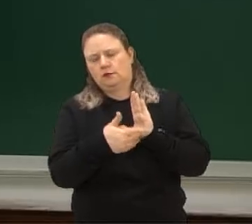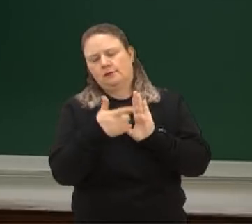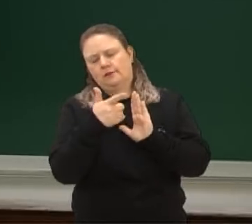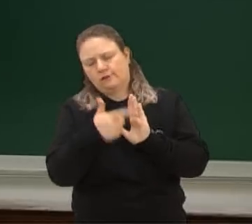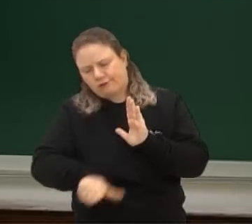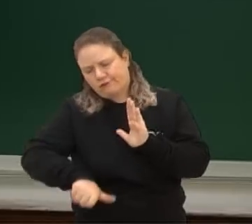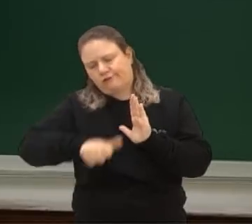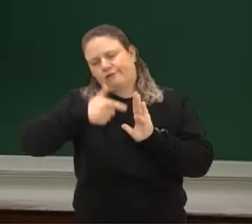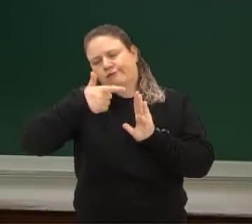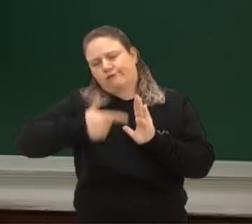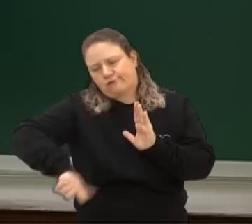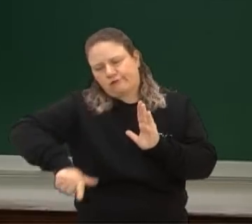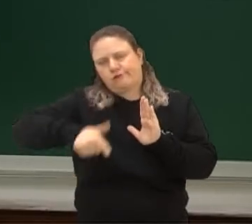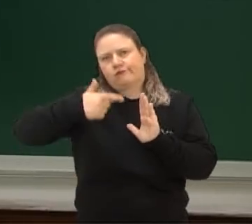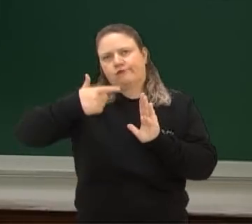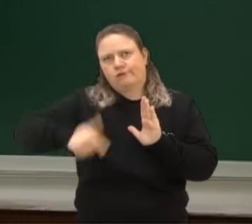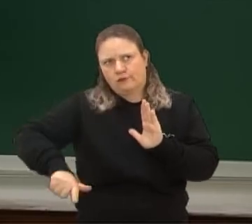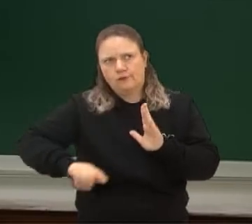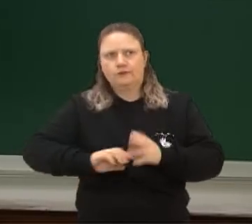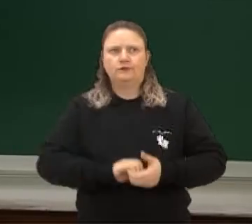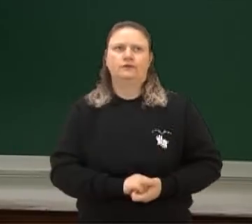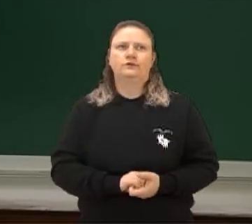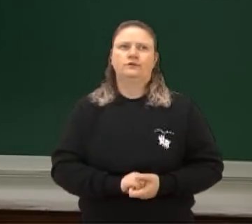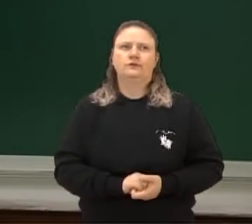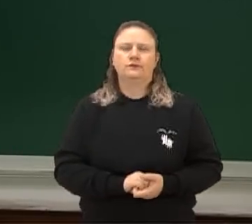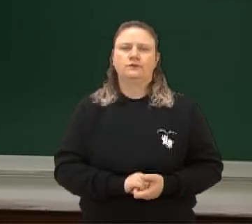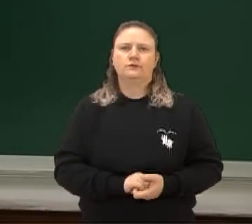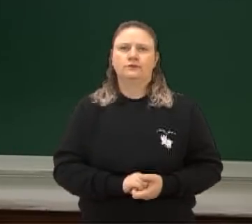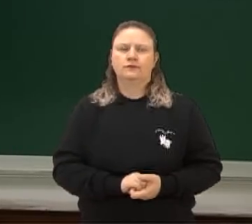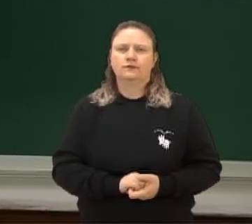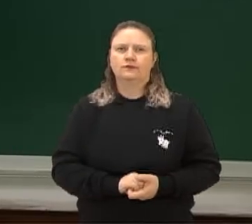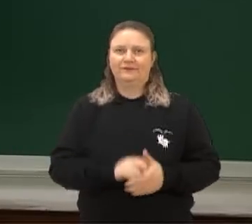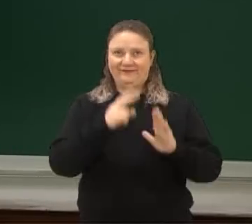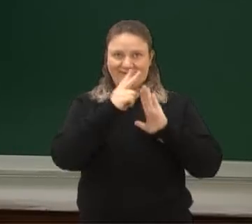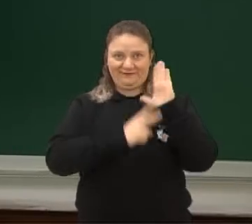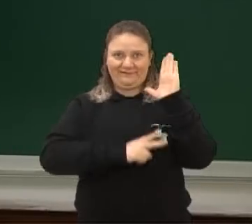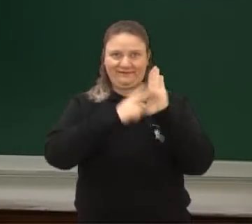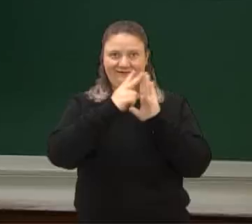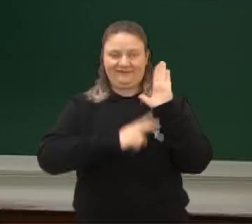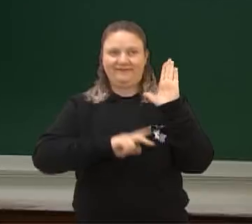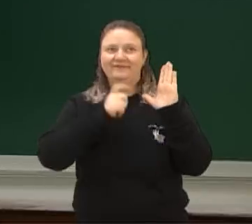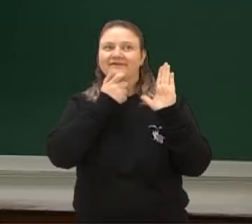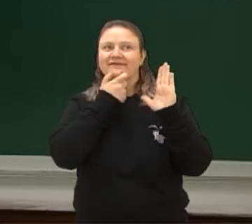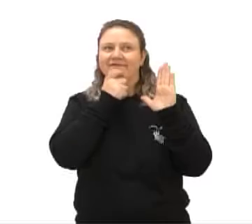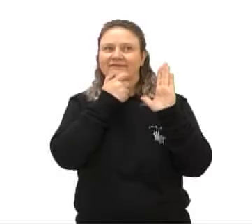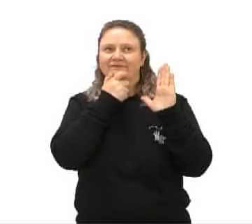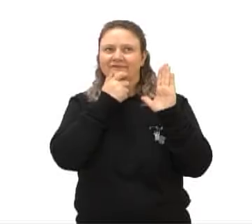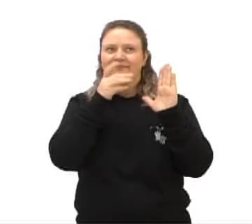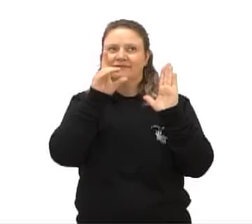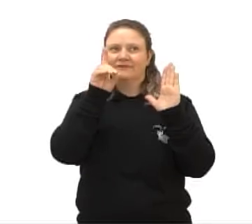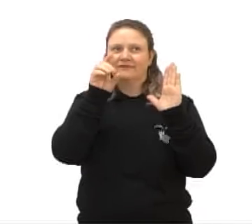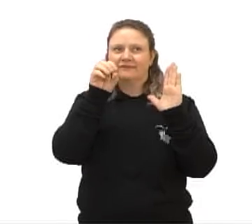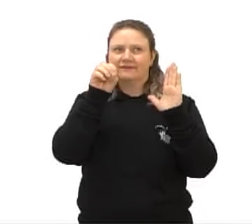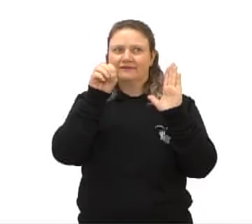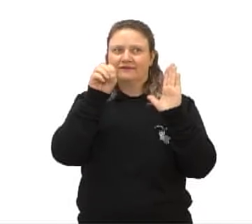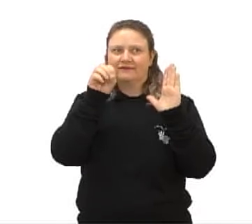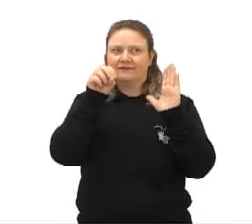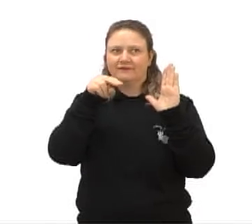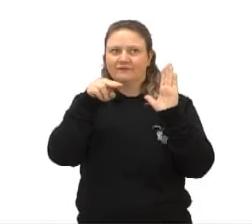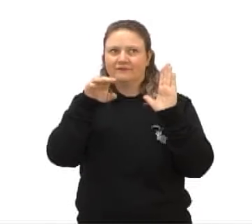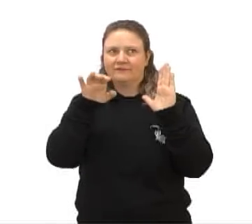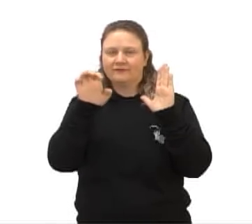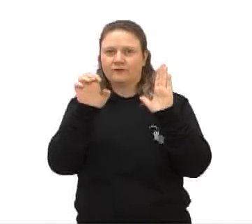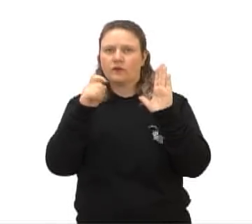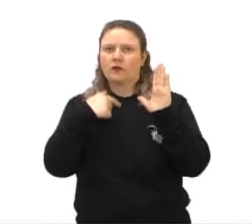repetidas vezes. I've done my sentence. Aqui é o verbo do no particípio passado. Então, ó,